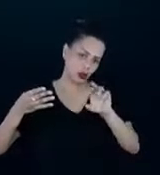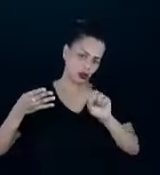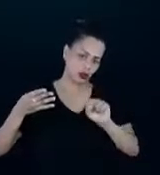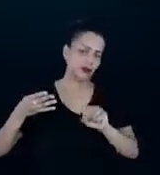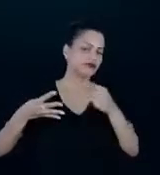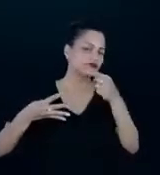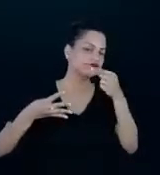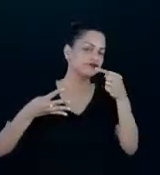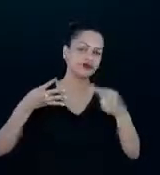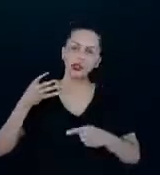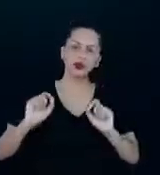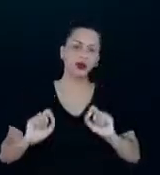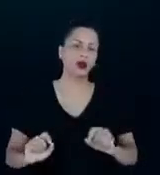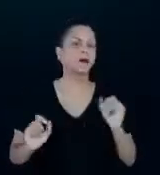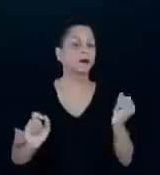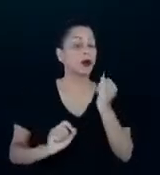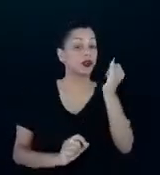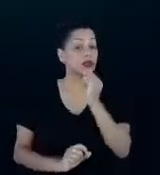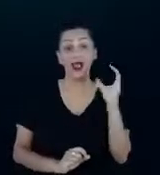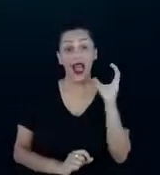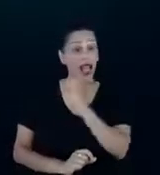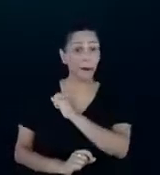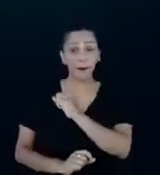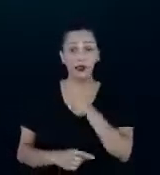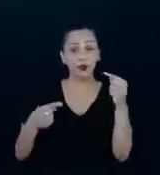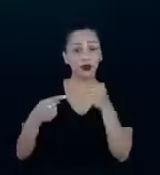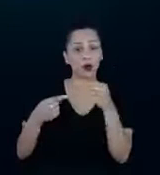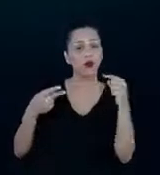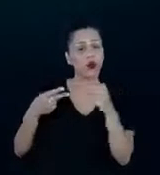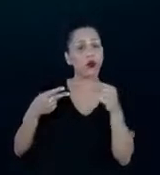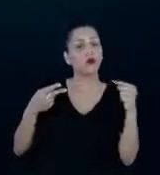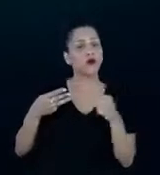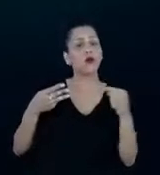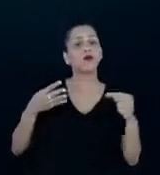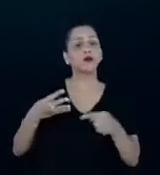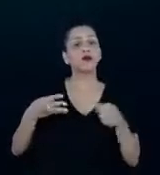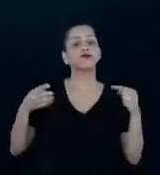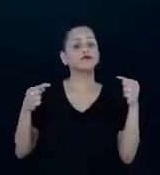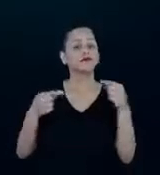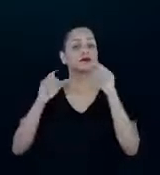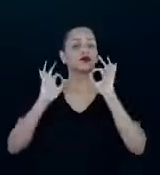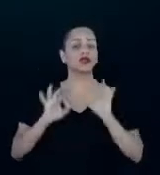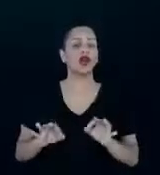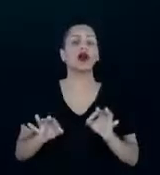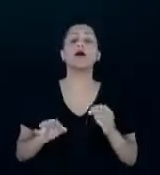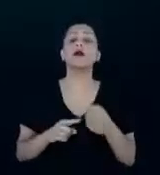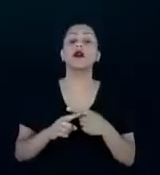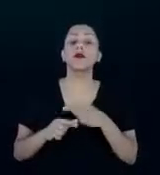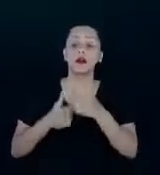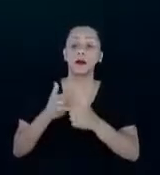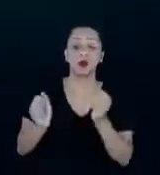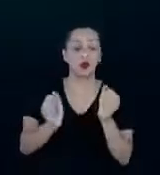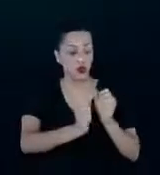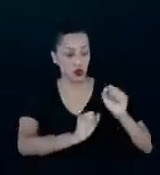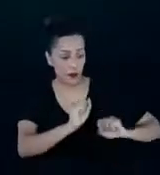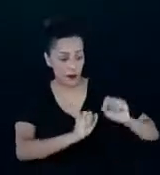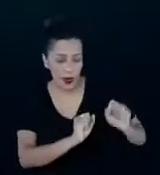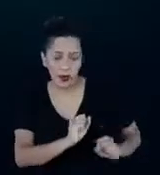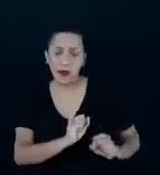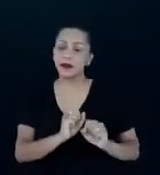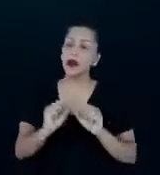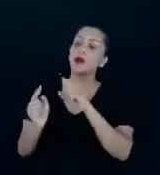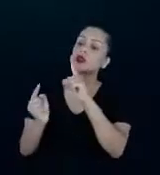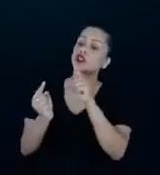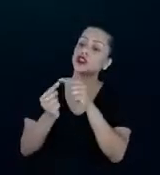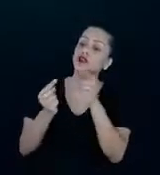é importante que eles sejam definidos rapidamente, porque nós vamos trabalhar, vamos, junto com as empresas, vamos definir objetivos